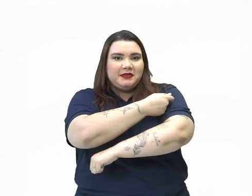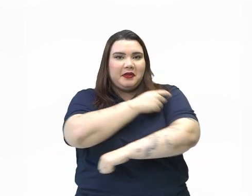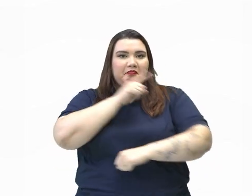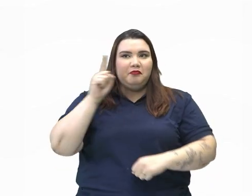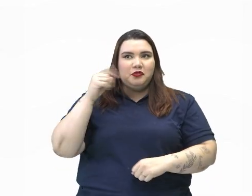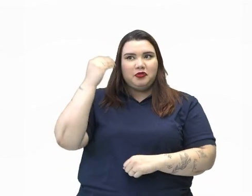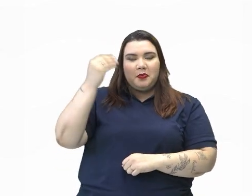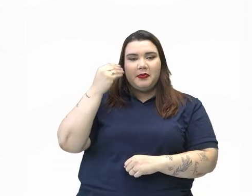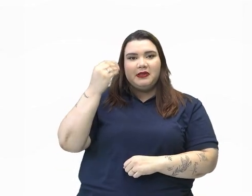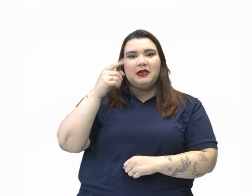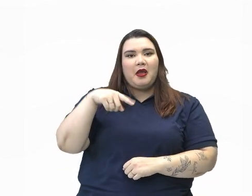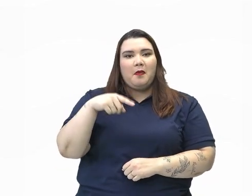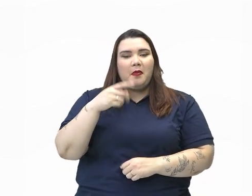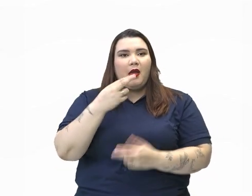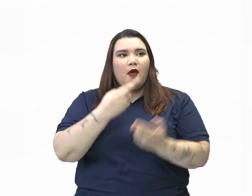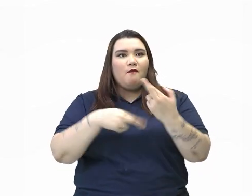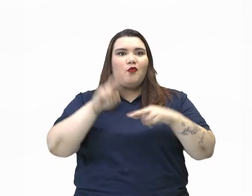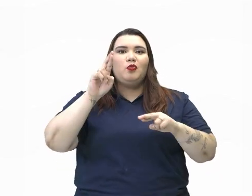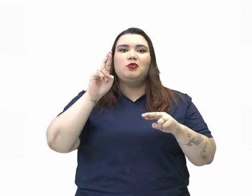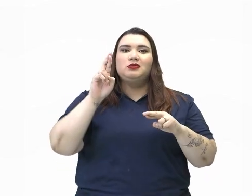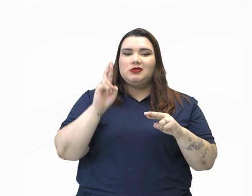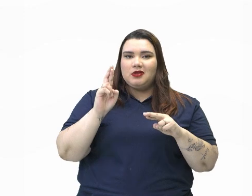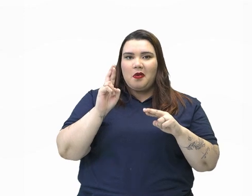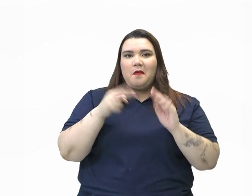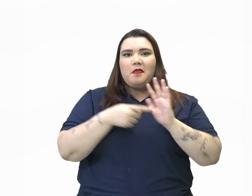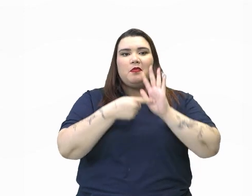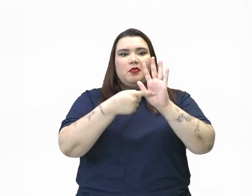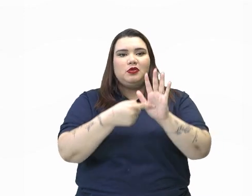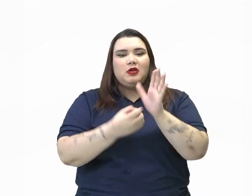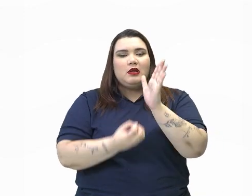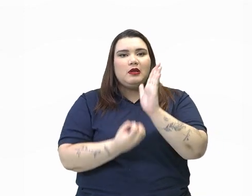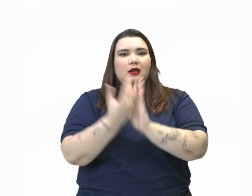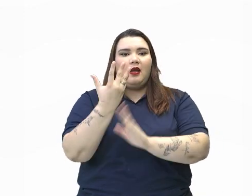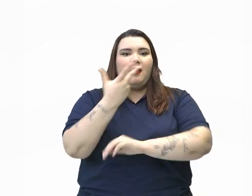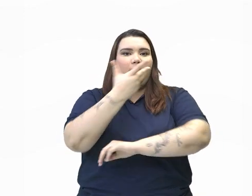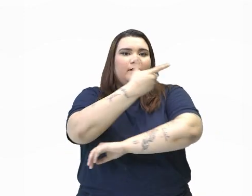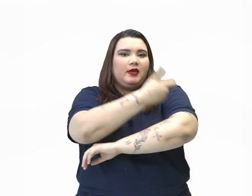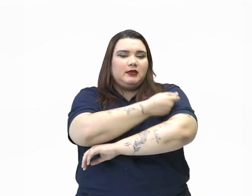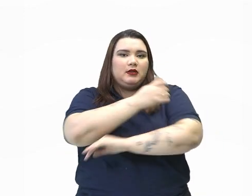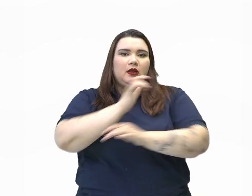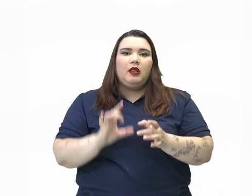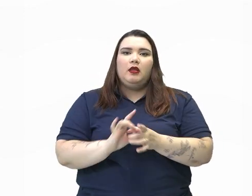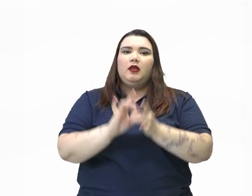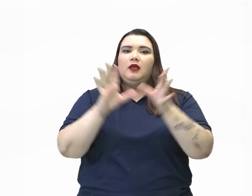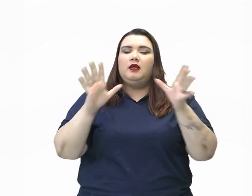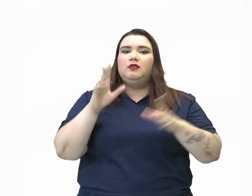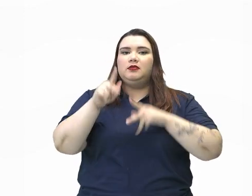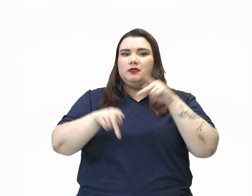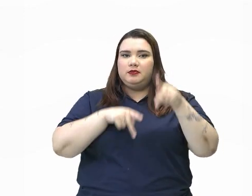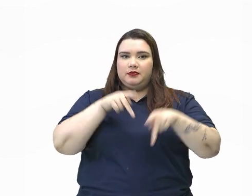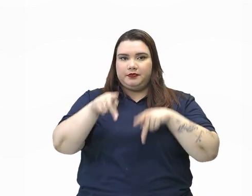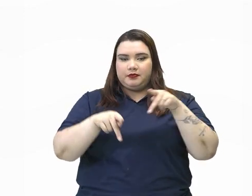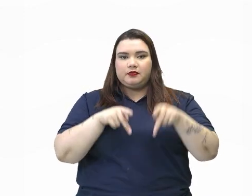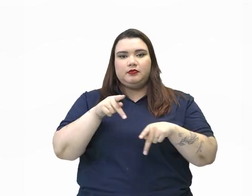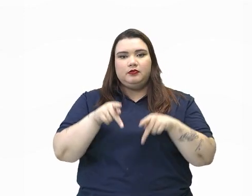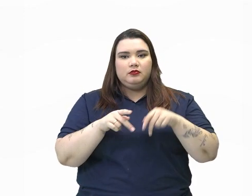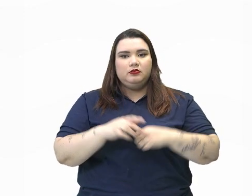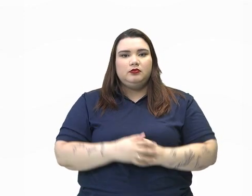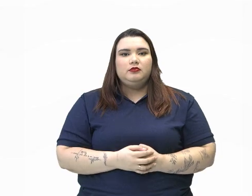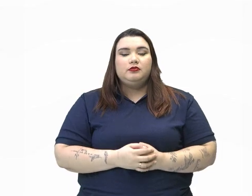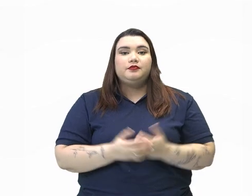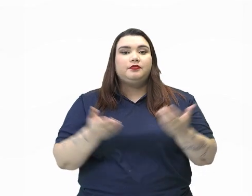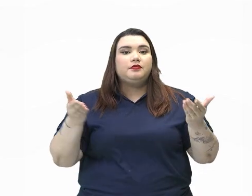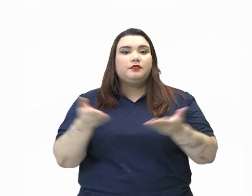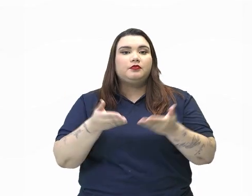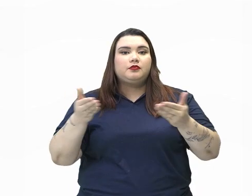foi revolucionário para trazer aí, né, as vacinas e deixar elas disponíveis para a população. E agora a gente vai